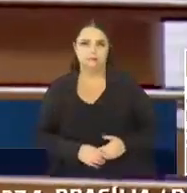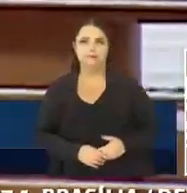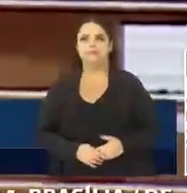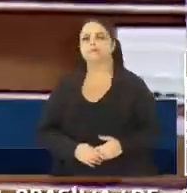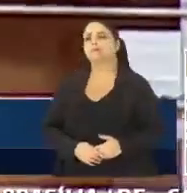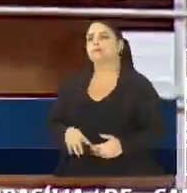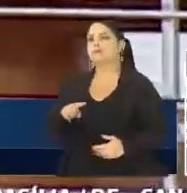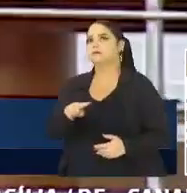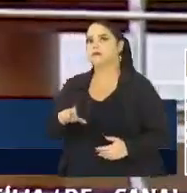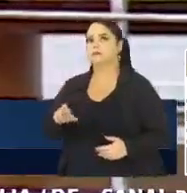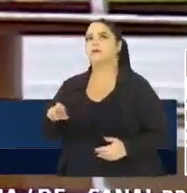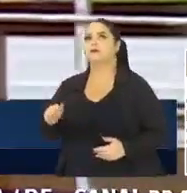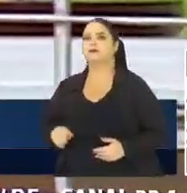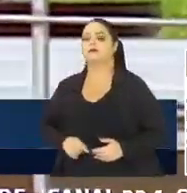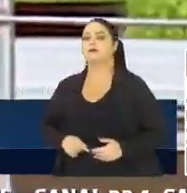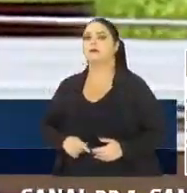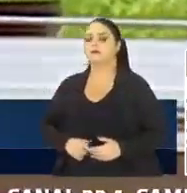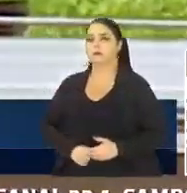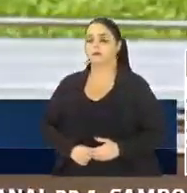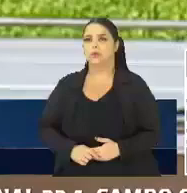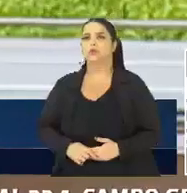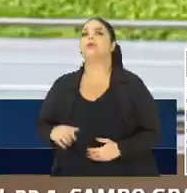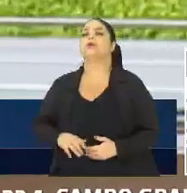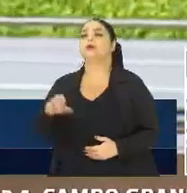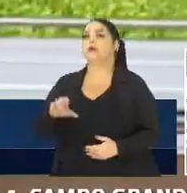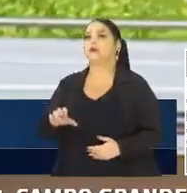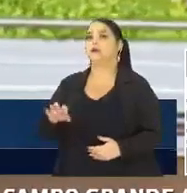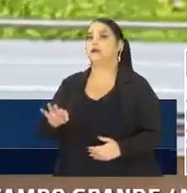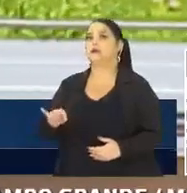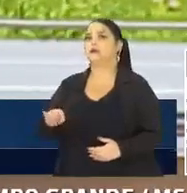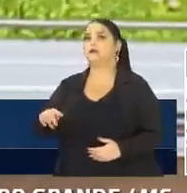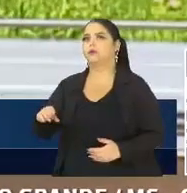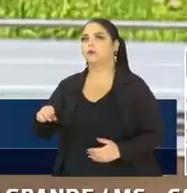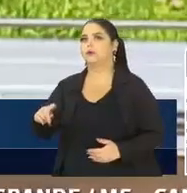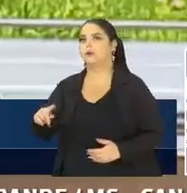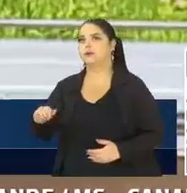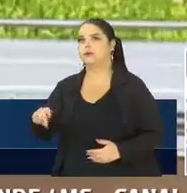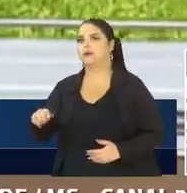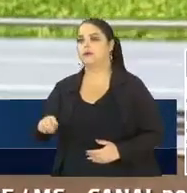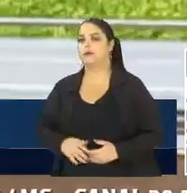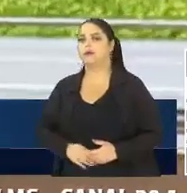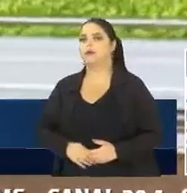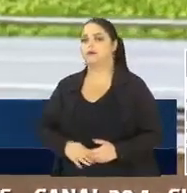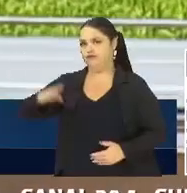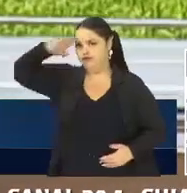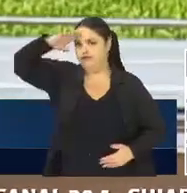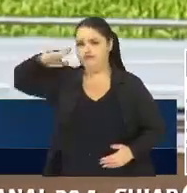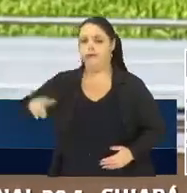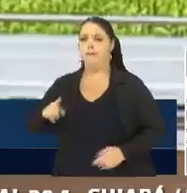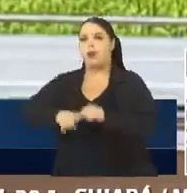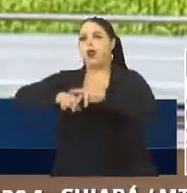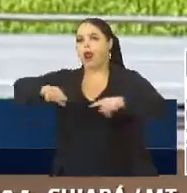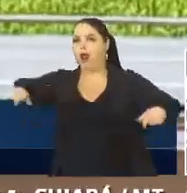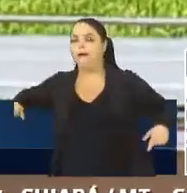O Zerá era rei da Etiópia, a maior potência bélica da